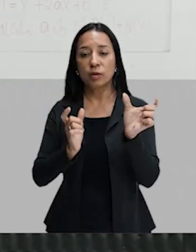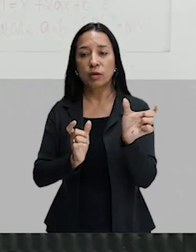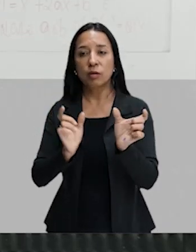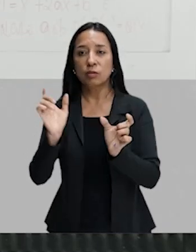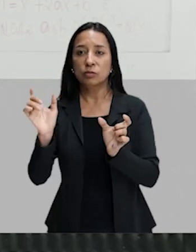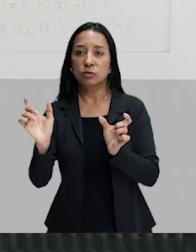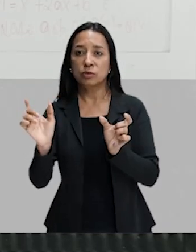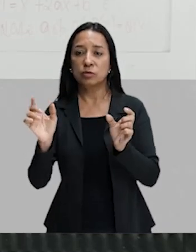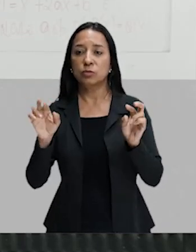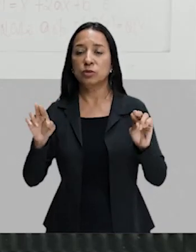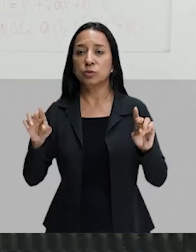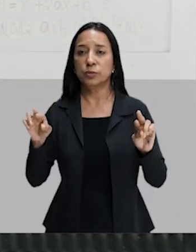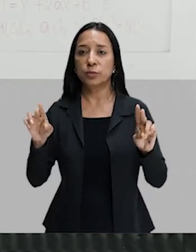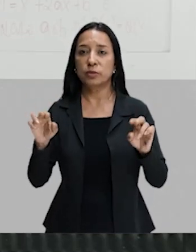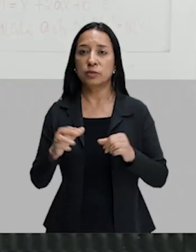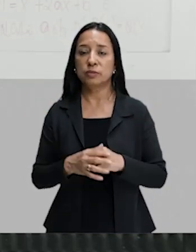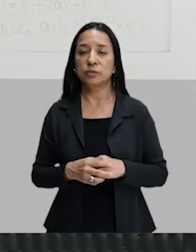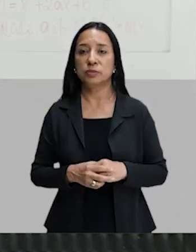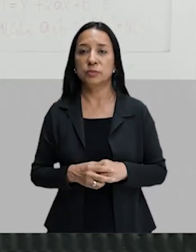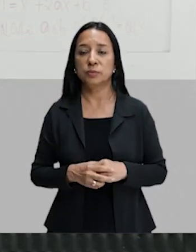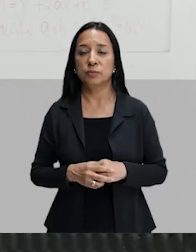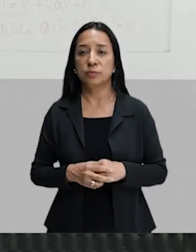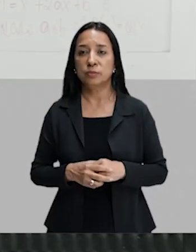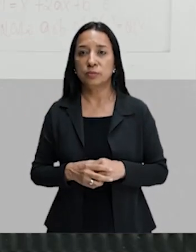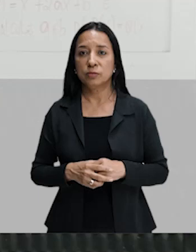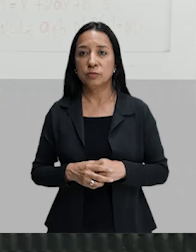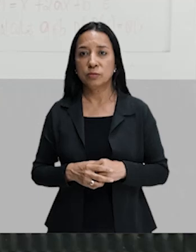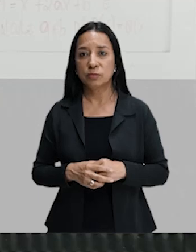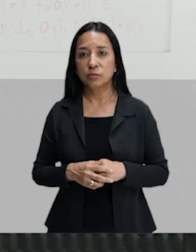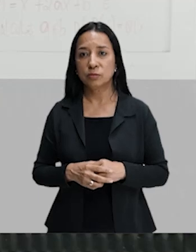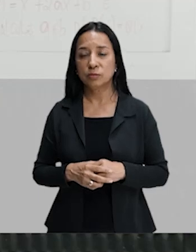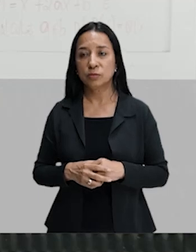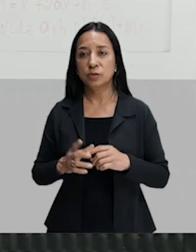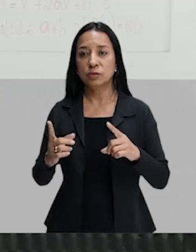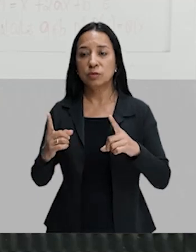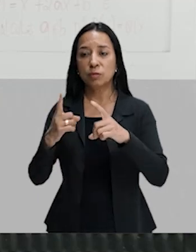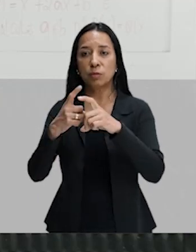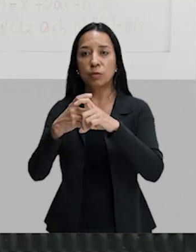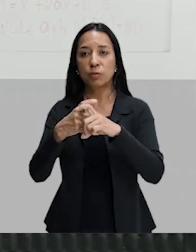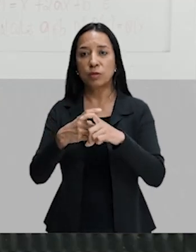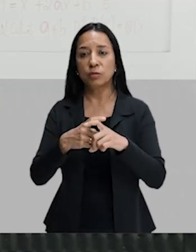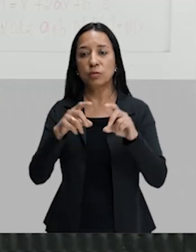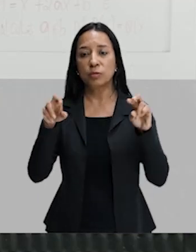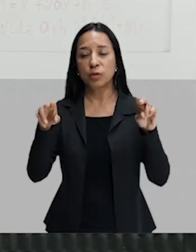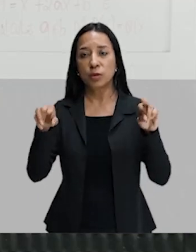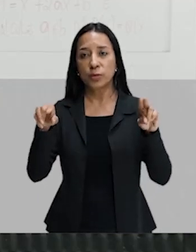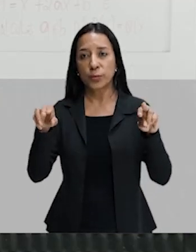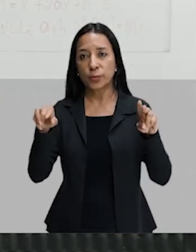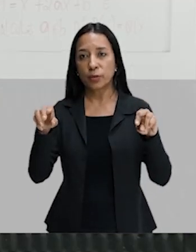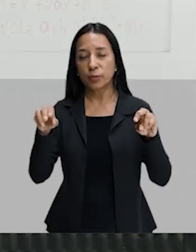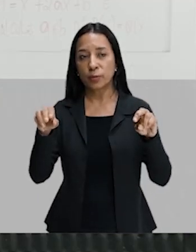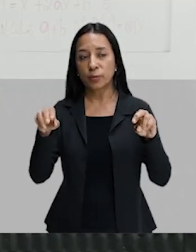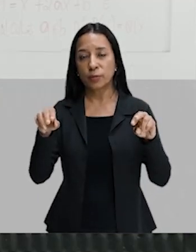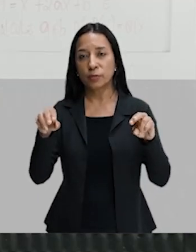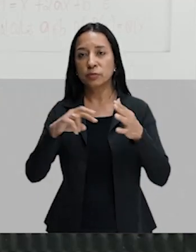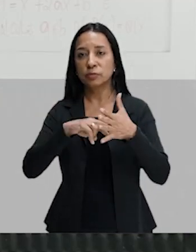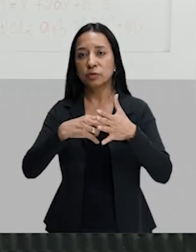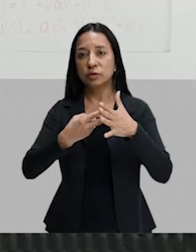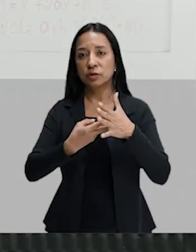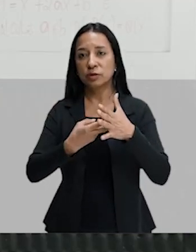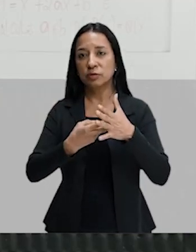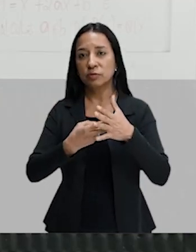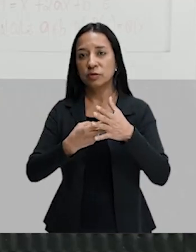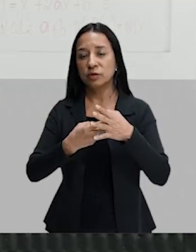são iguais. Tá? Então, como esse polinômio aqui, ó, é igual a esse, tá? Então quer dizer que